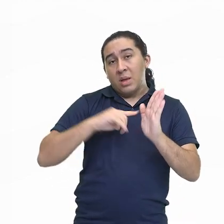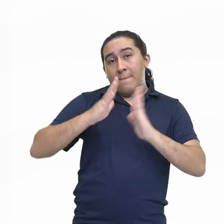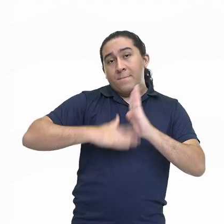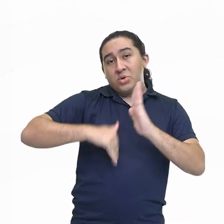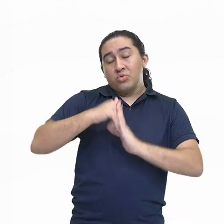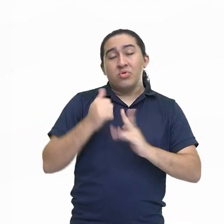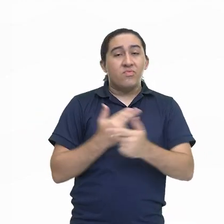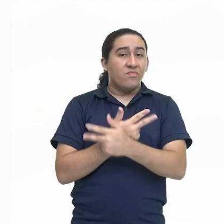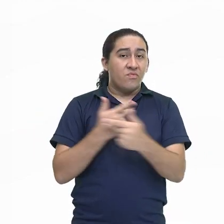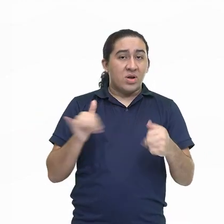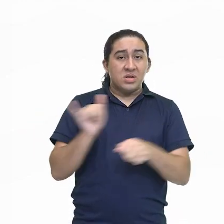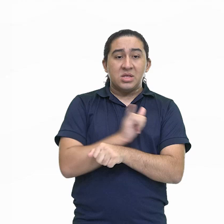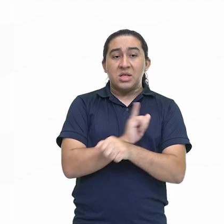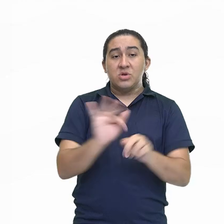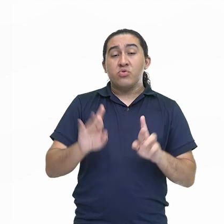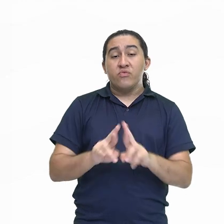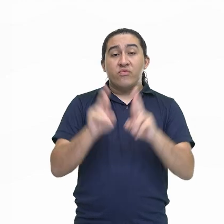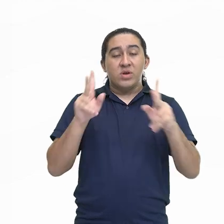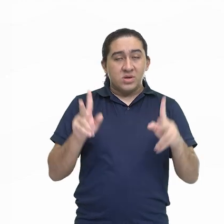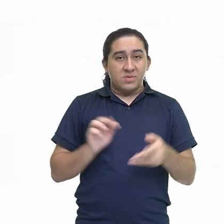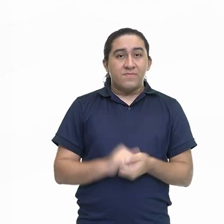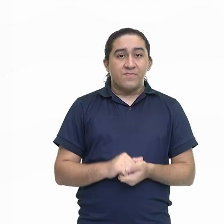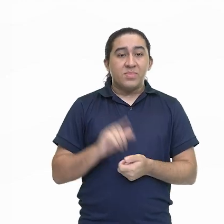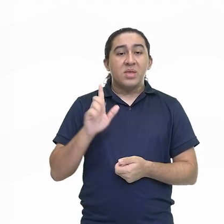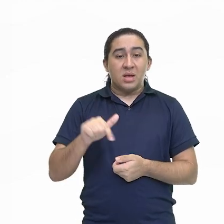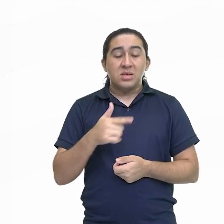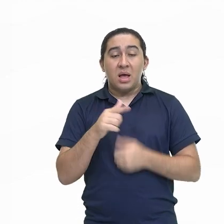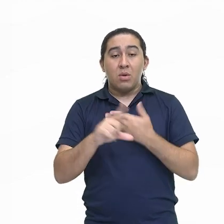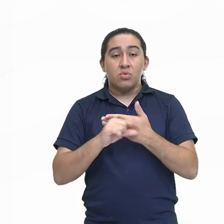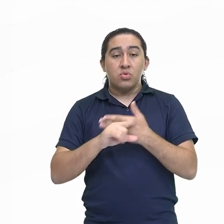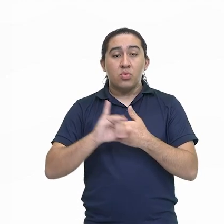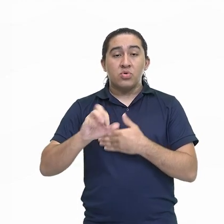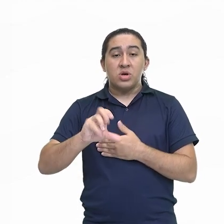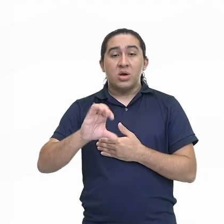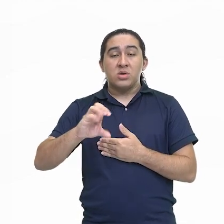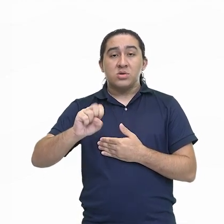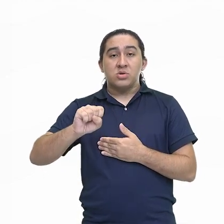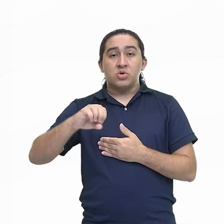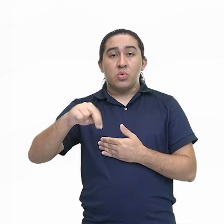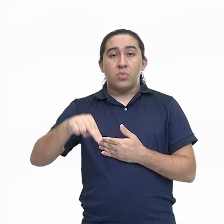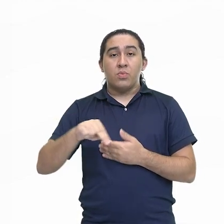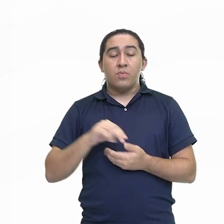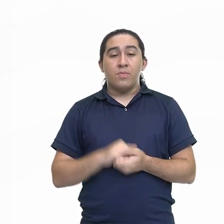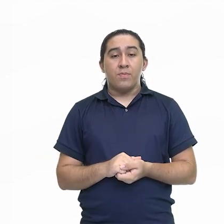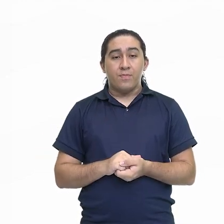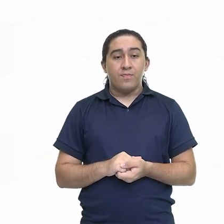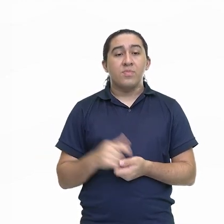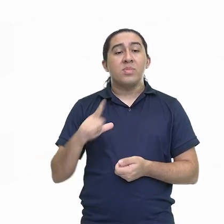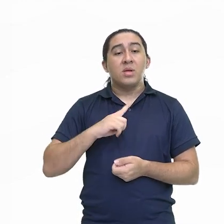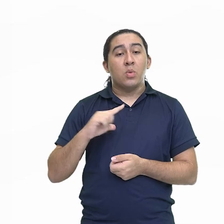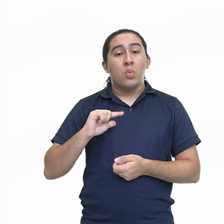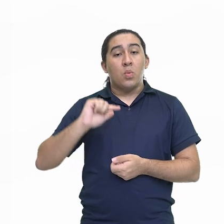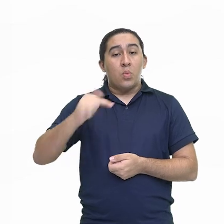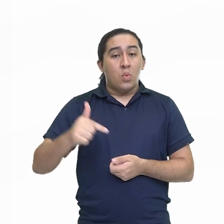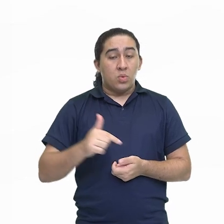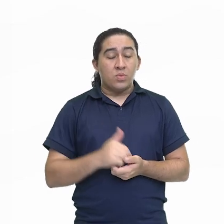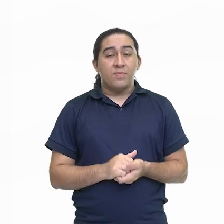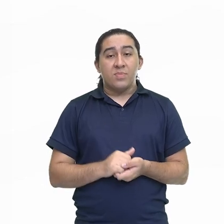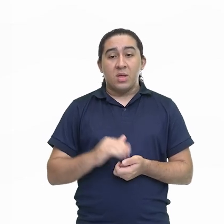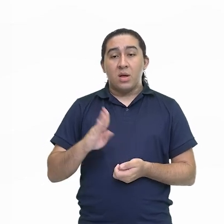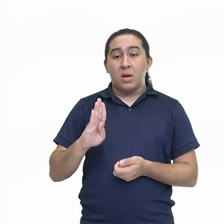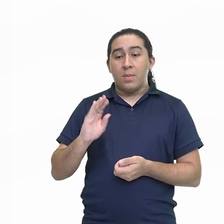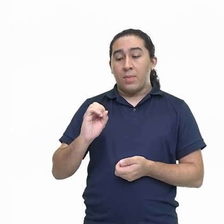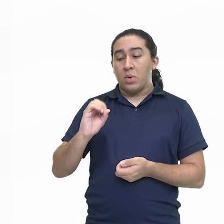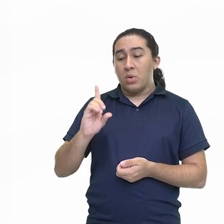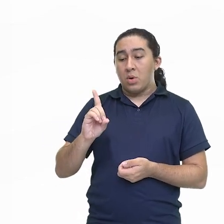Isso que o Jackson fez nesse momento de performance. Aí nós temos a performance do body art, que é justamente utilizar